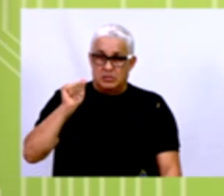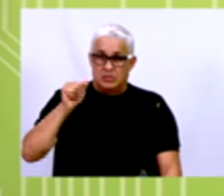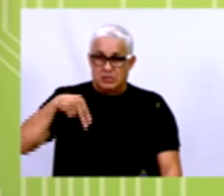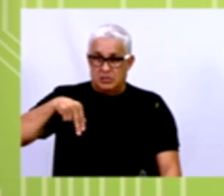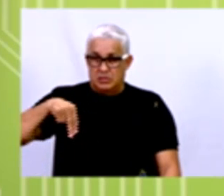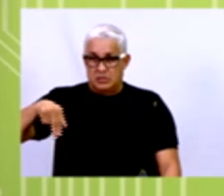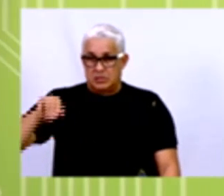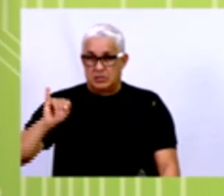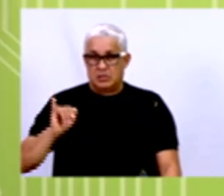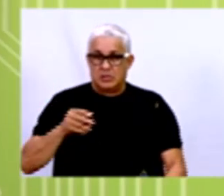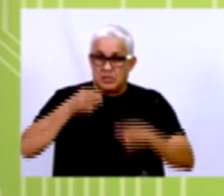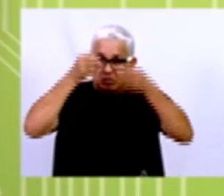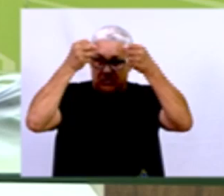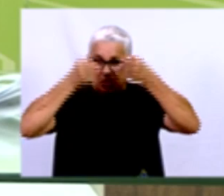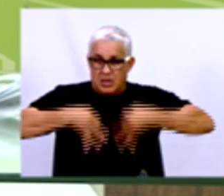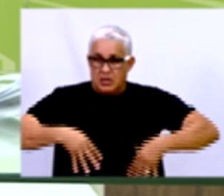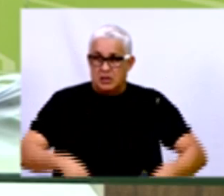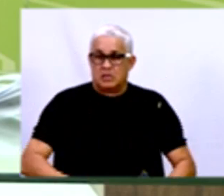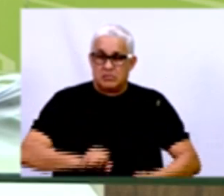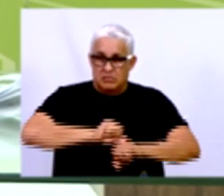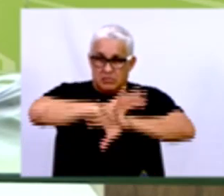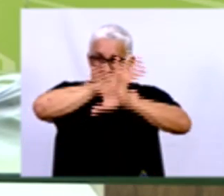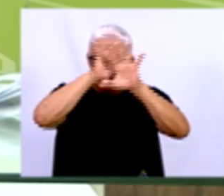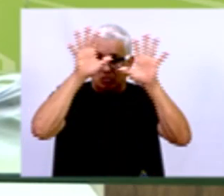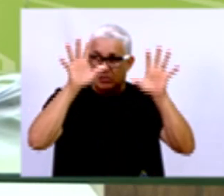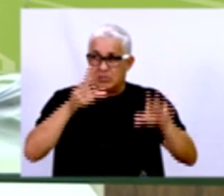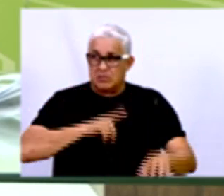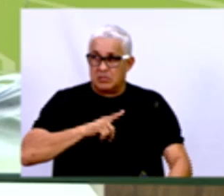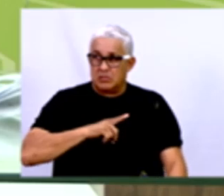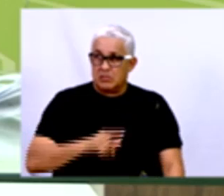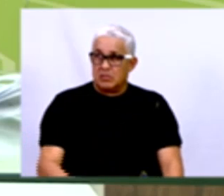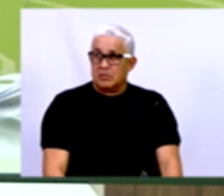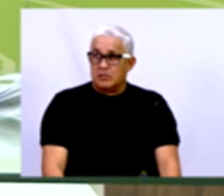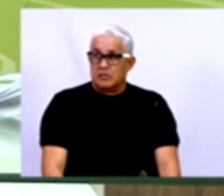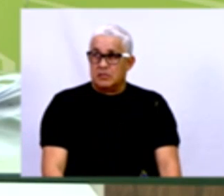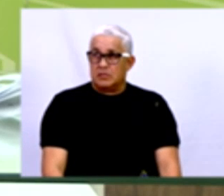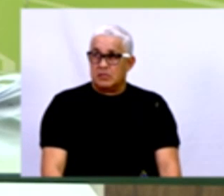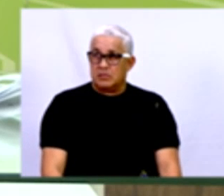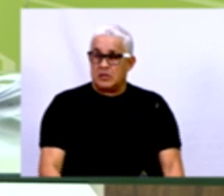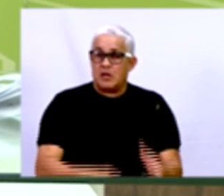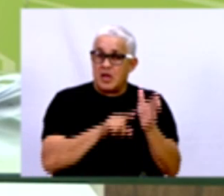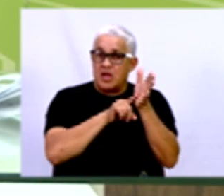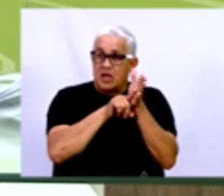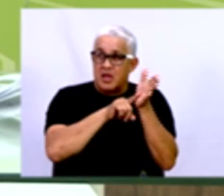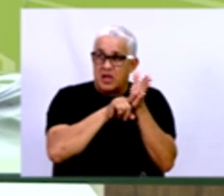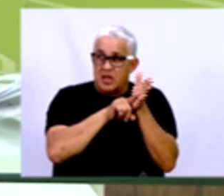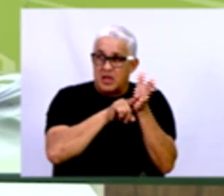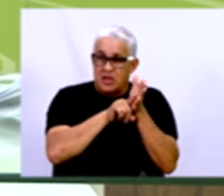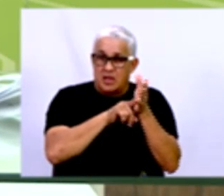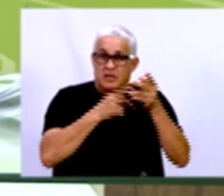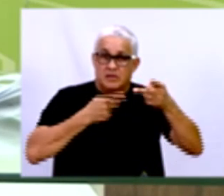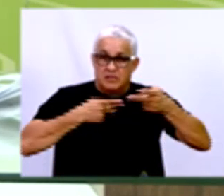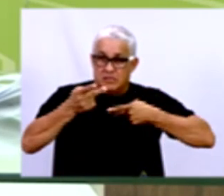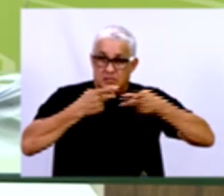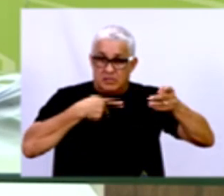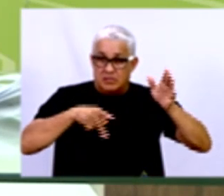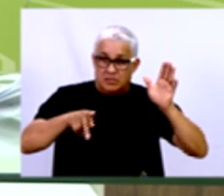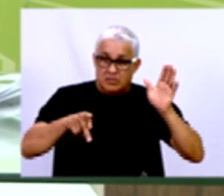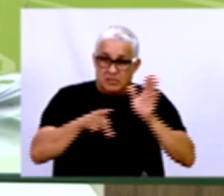melhor do que se trata. Então, vocês terão que fazer uma pesquisa sobre um projeto de